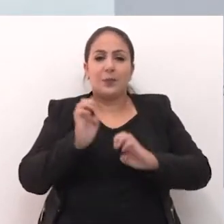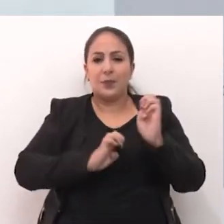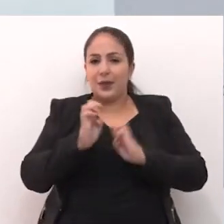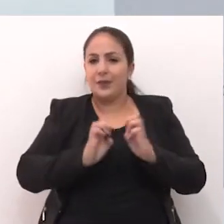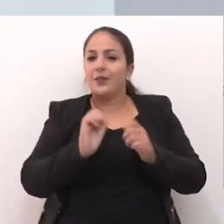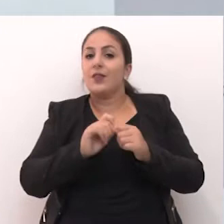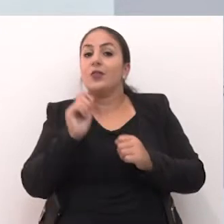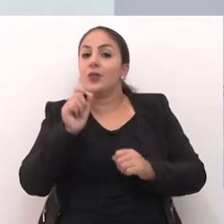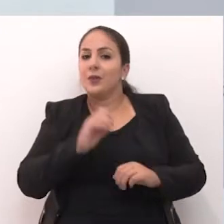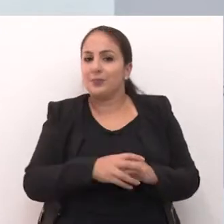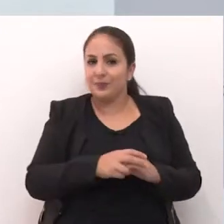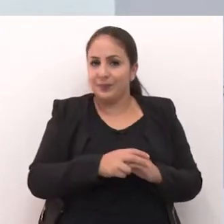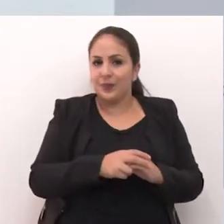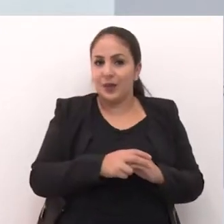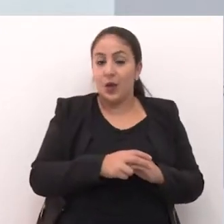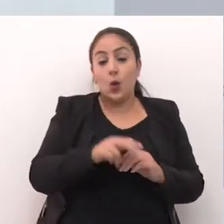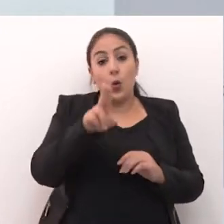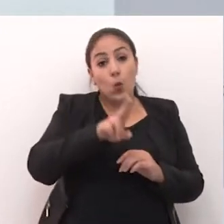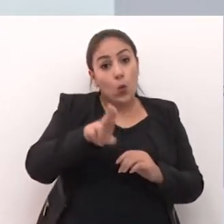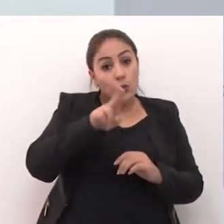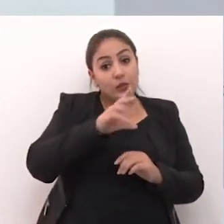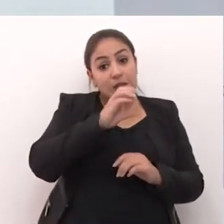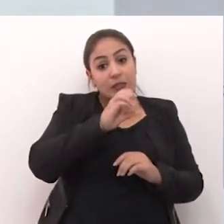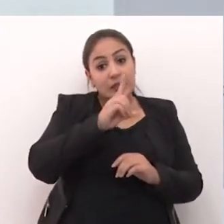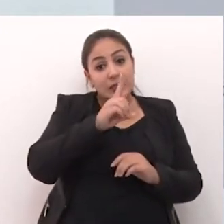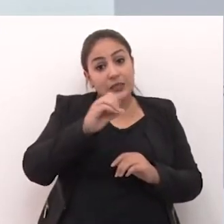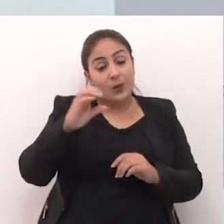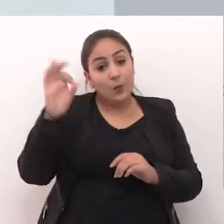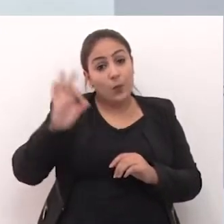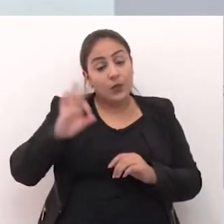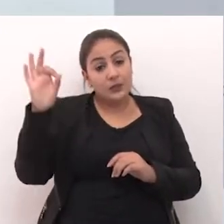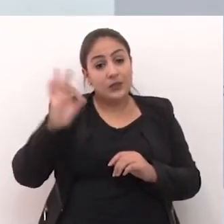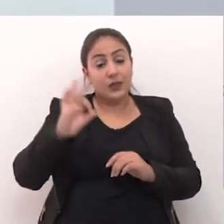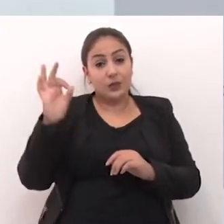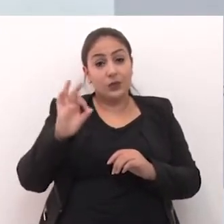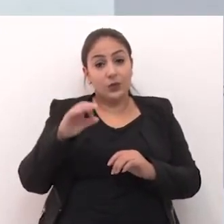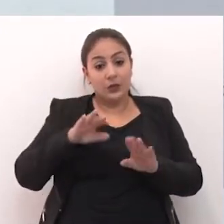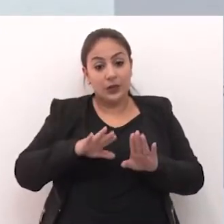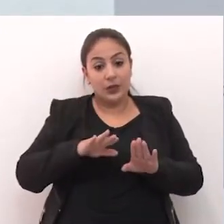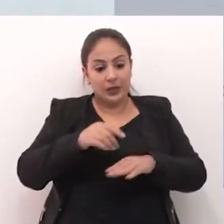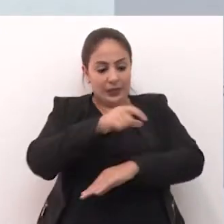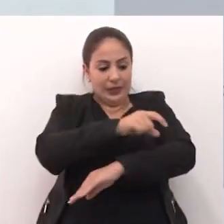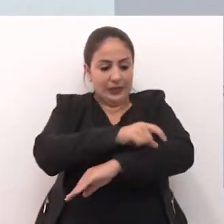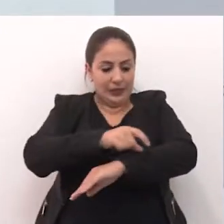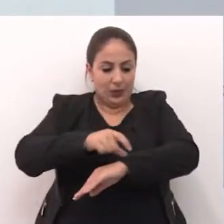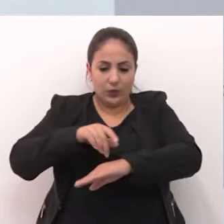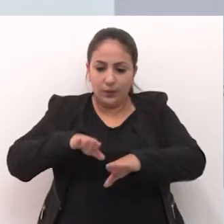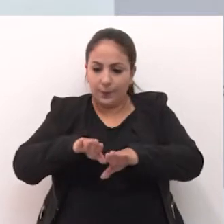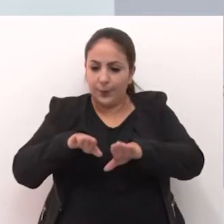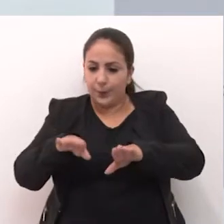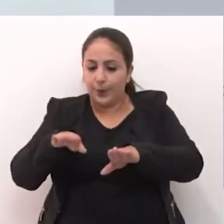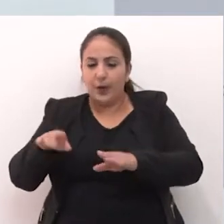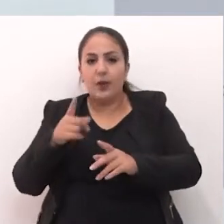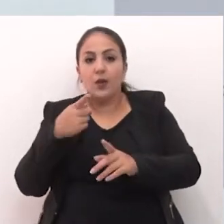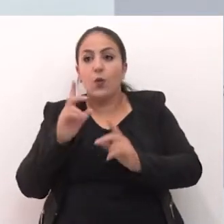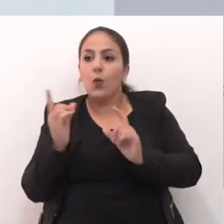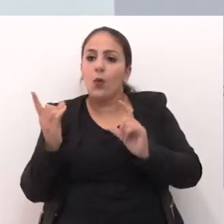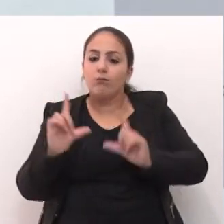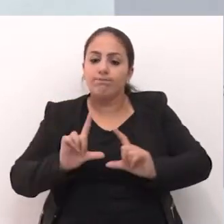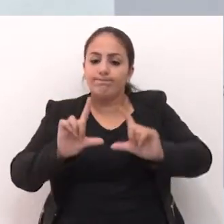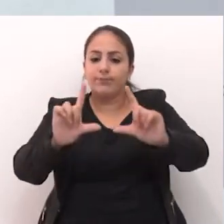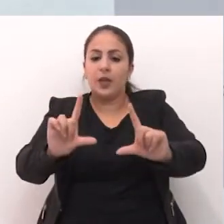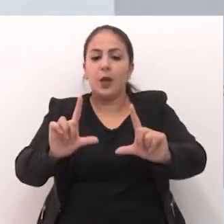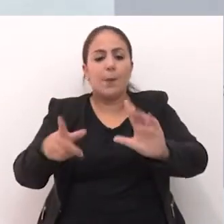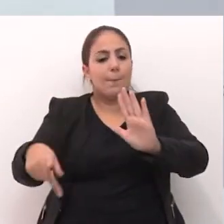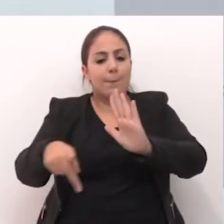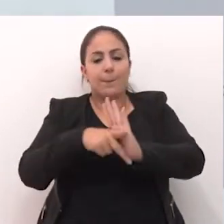fazendo? Estão fazendo o recuo 100% da calçada, que é ilegal, e colocam placas dizendo assim, exclusivo para clientes. Muito o